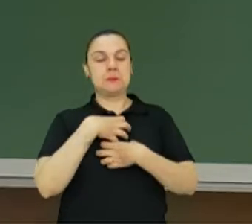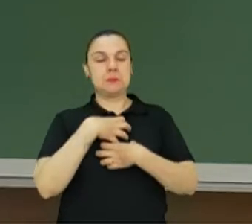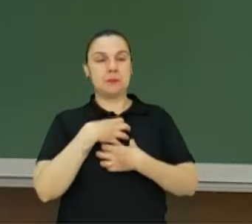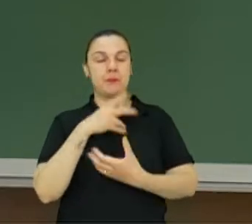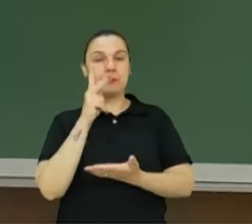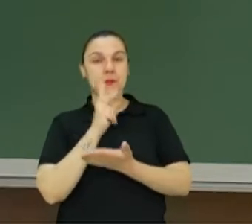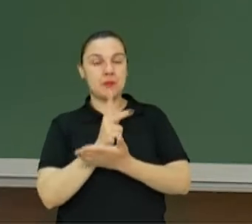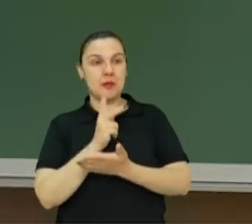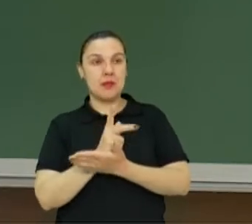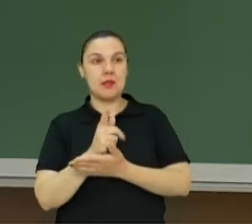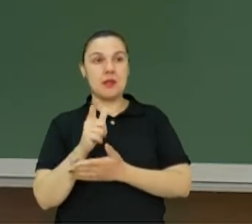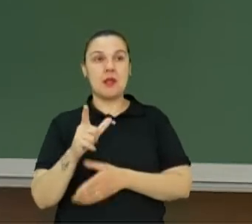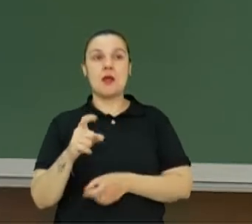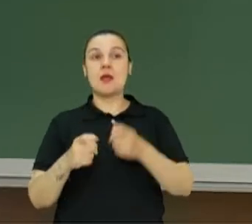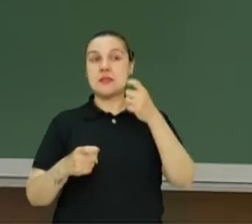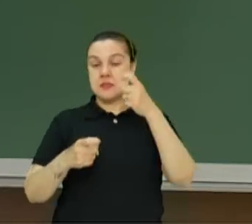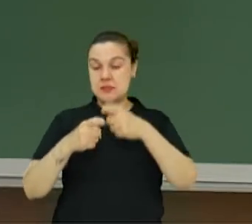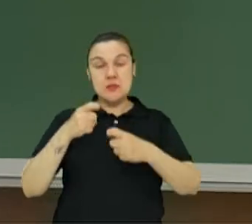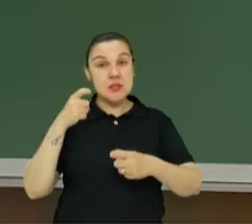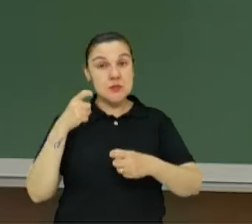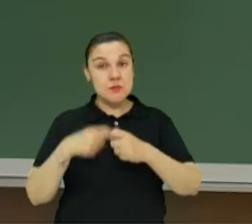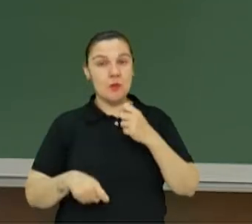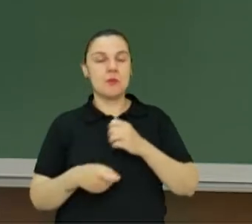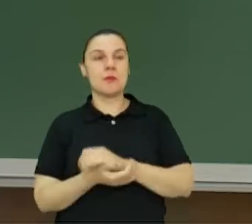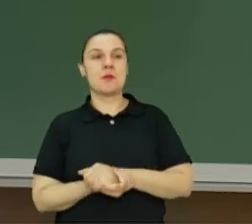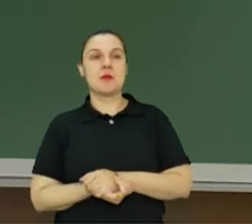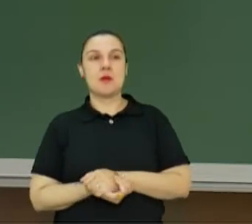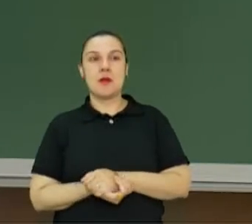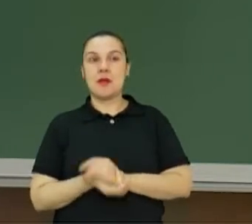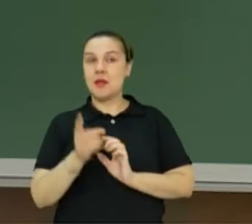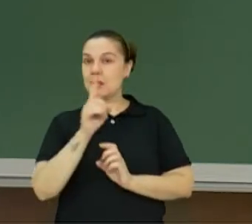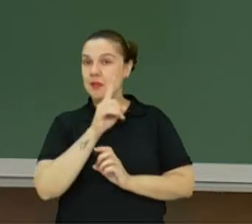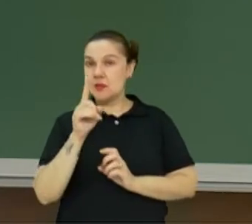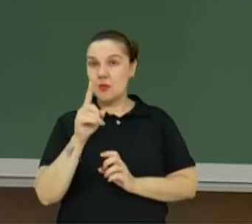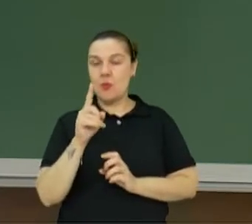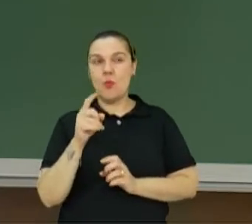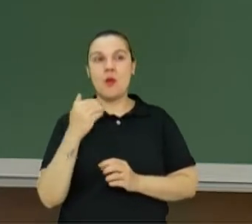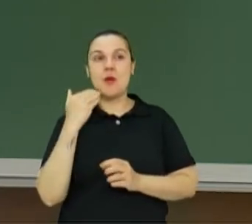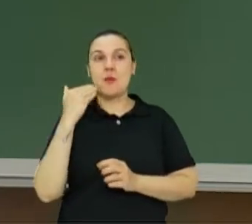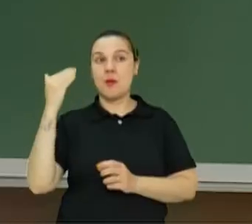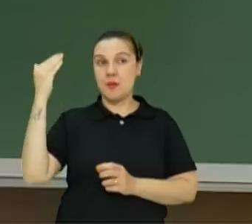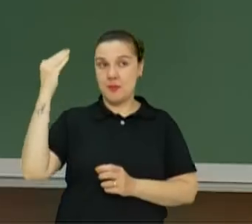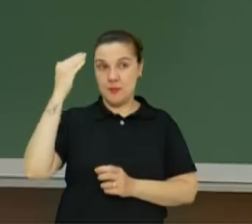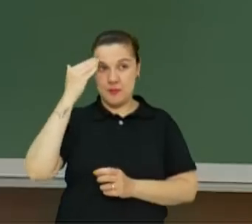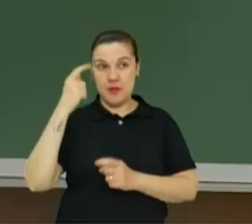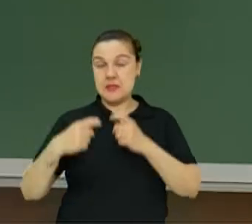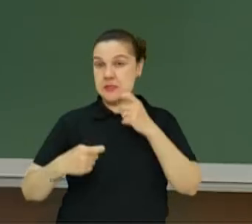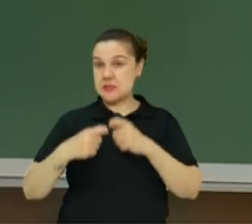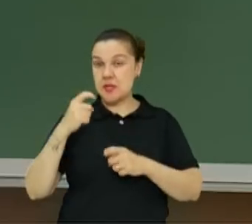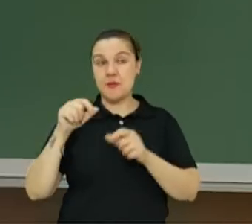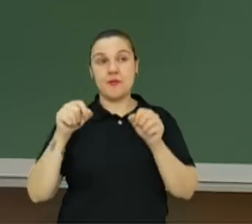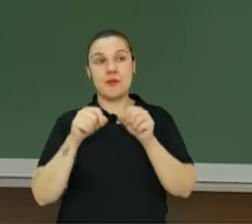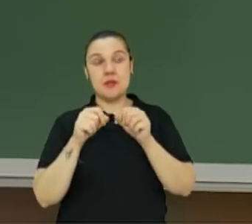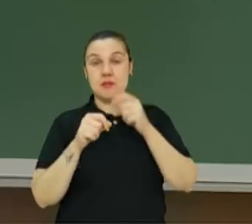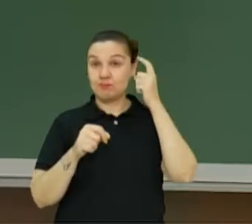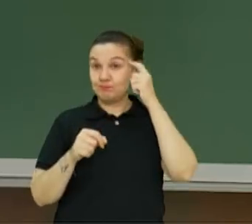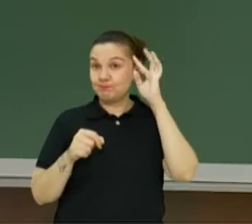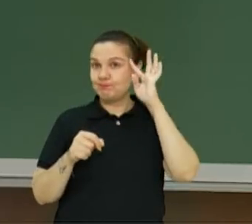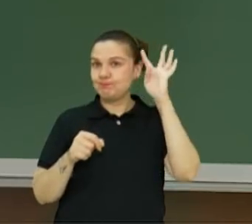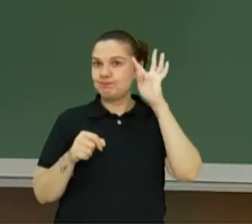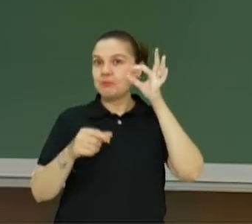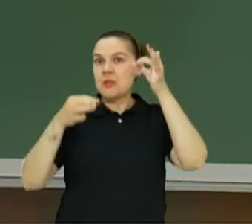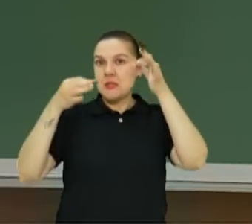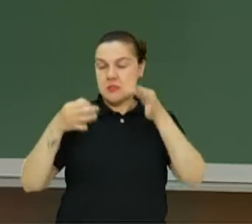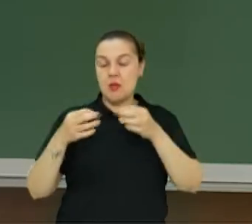Lembrando sempre que ato sexual, relação sexual, não é algo para adolescente, não é algo para se fazer sem pensar,